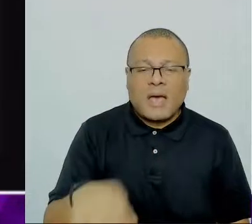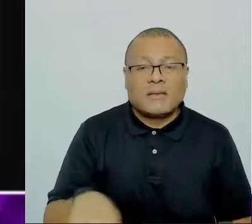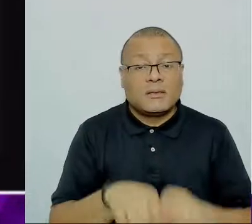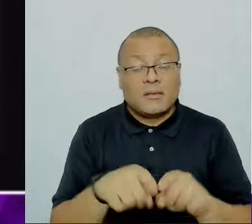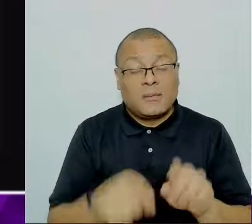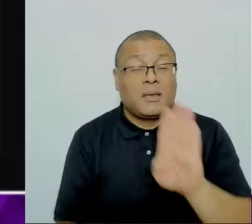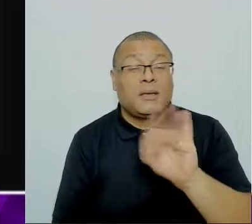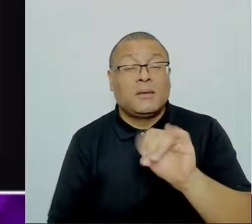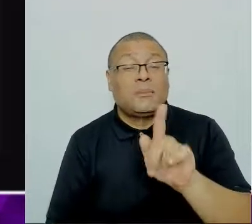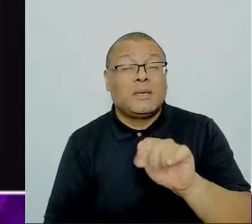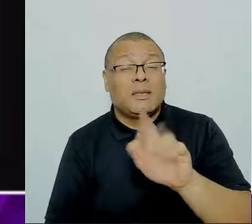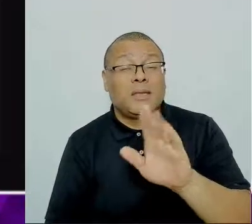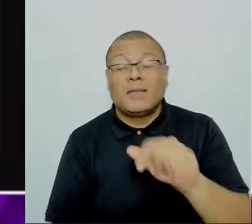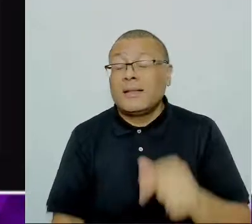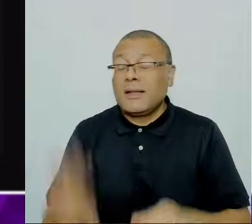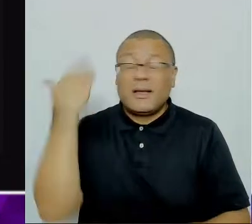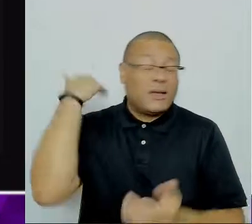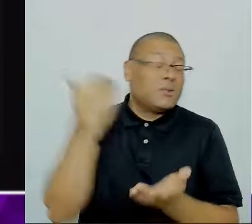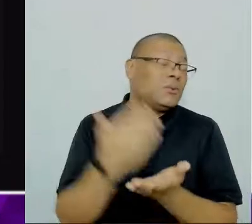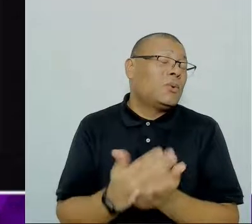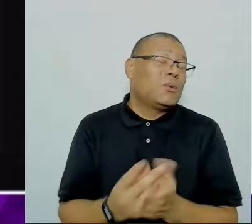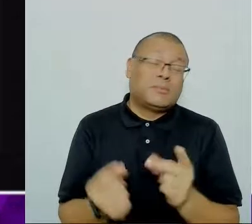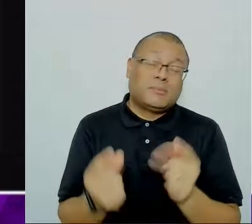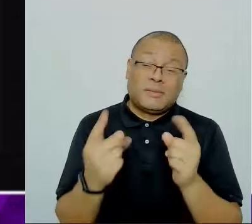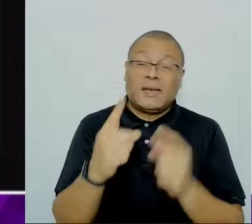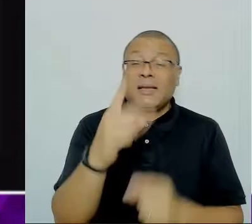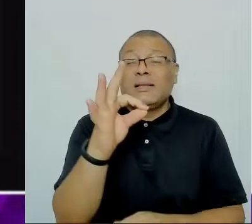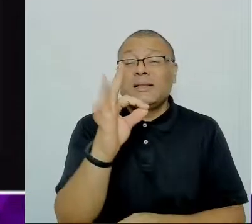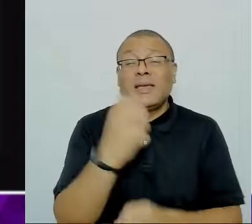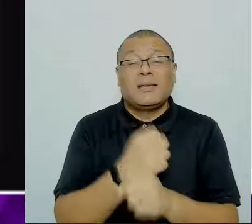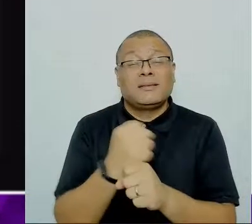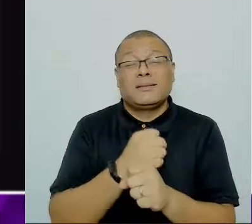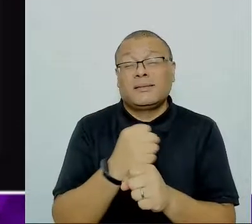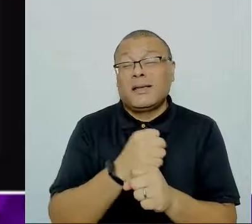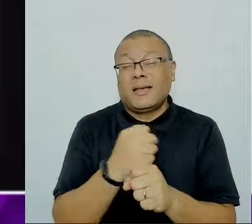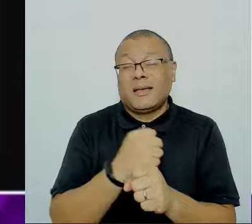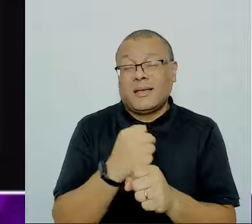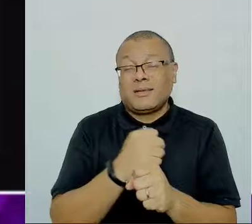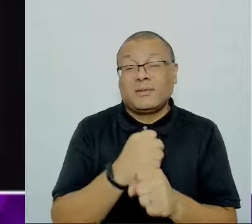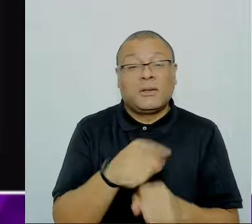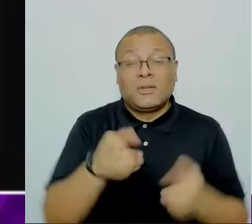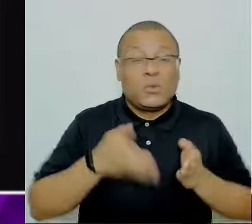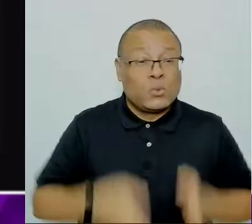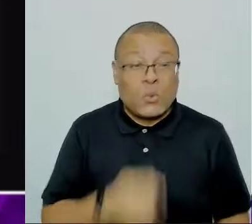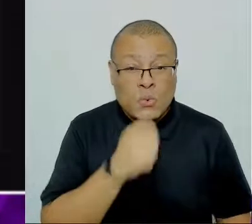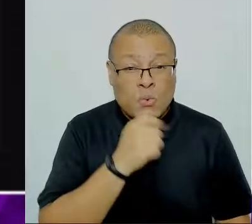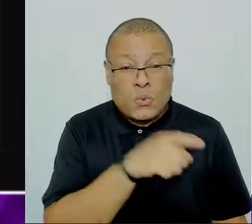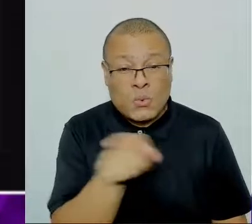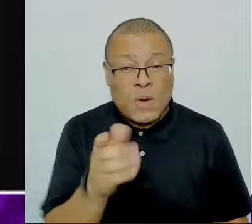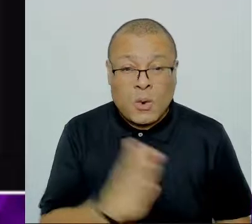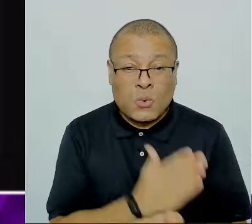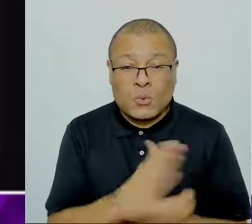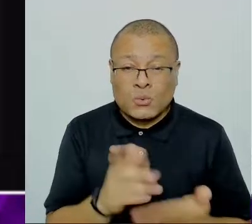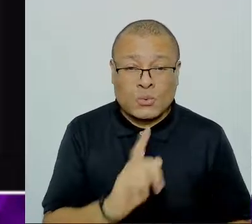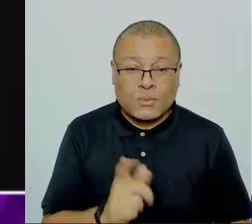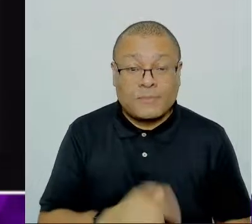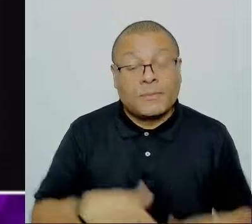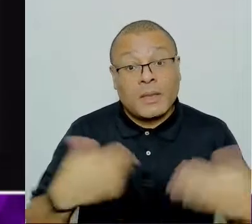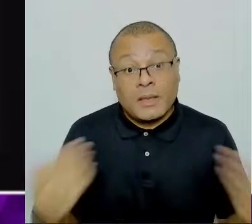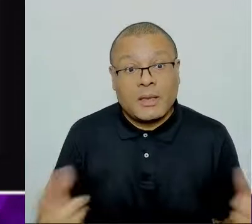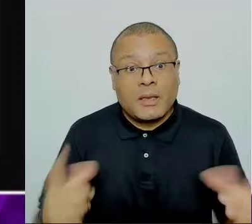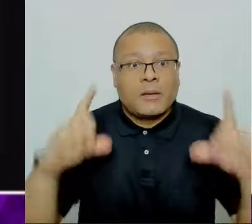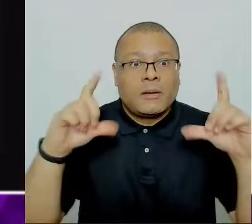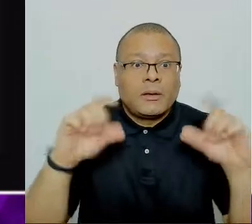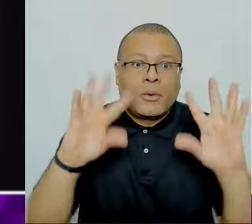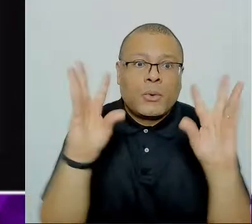começo, a gente criou também, isso já, né, 10 anos atrás. Acho que o pessoal nem tinha nascido aqui. E um pouquinho aí da